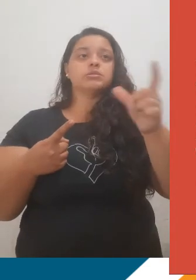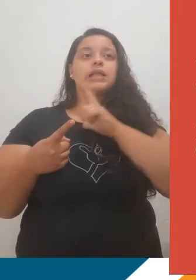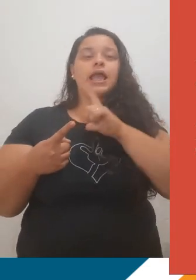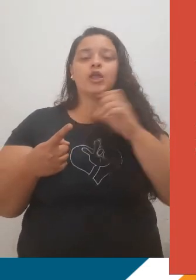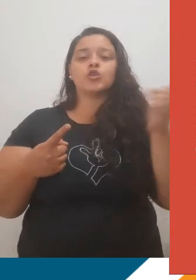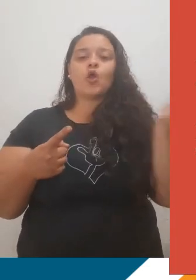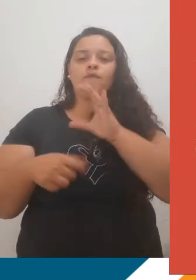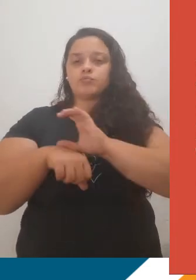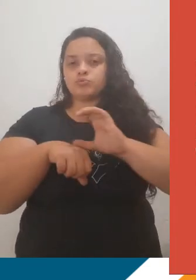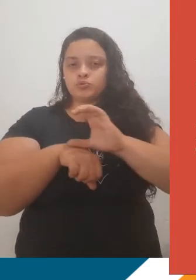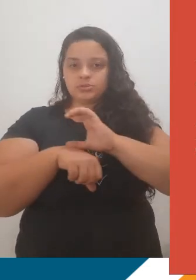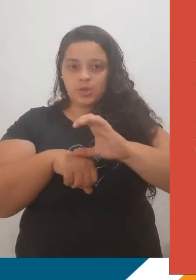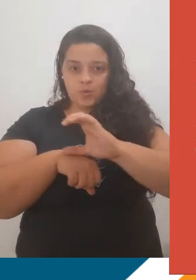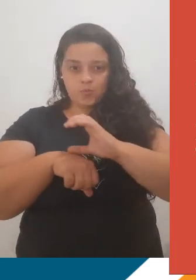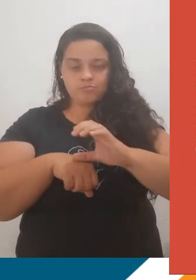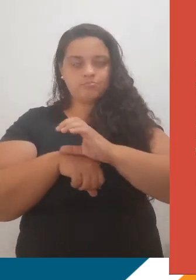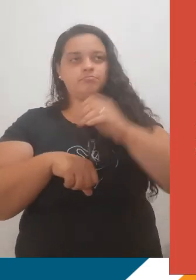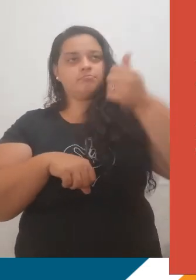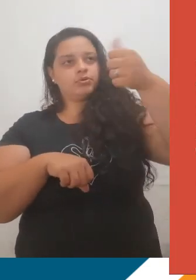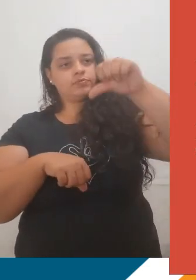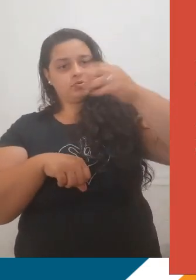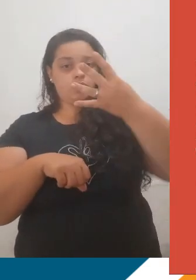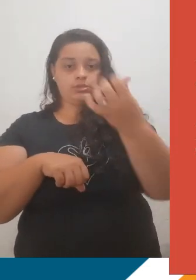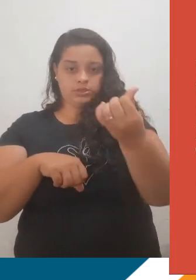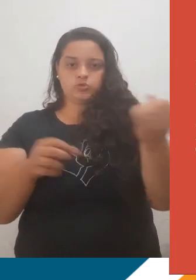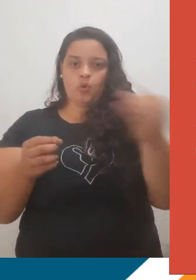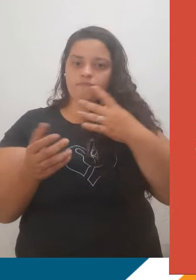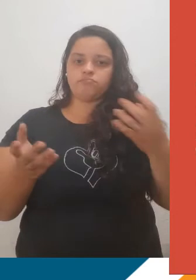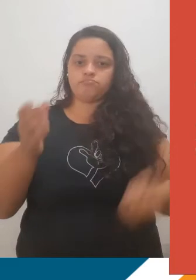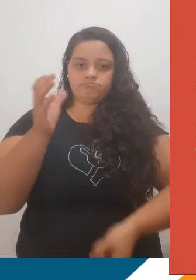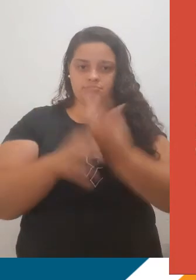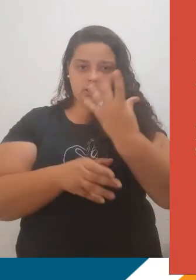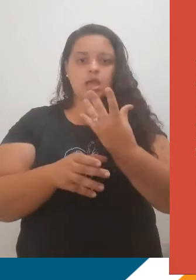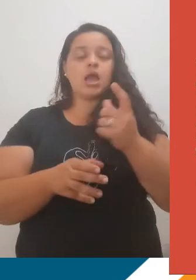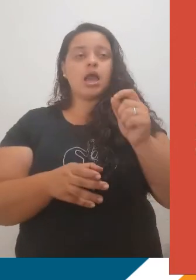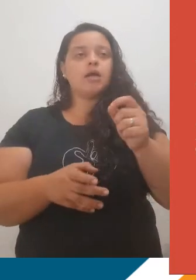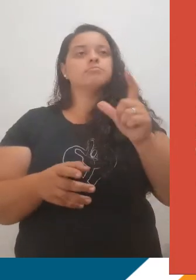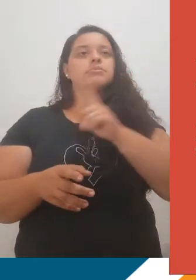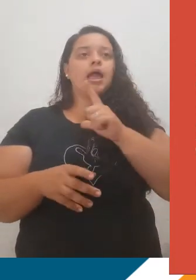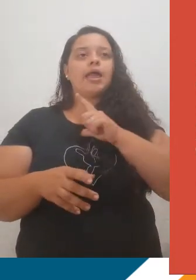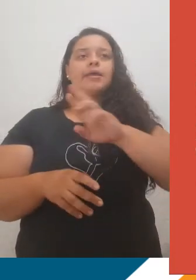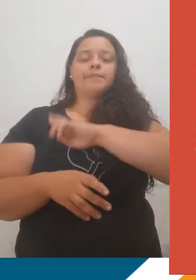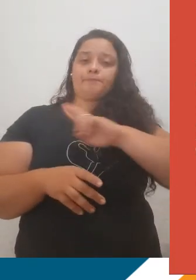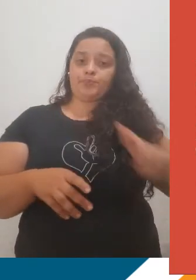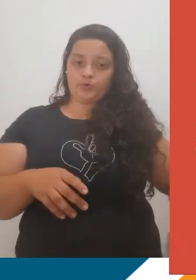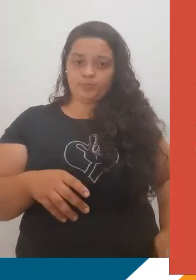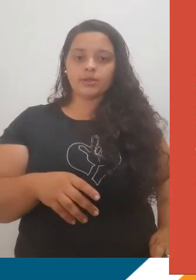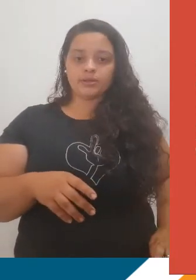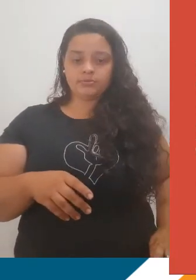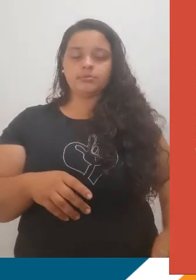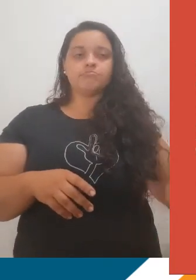nova Constituição, a Constituição de 1946, que vai garantir uma república federalista, ou seja, com